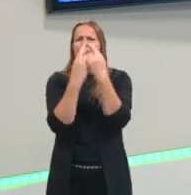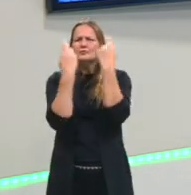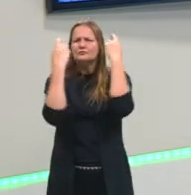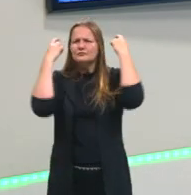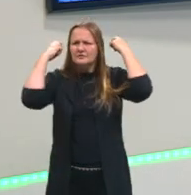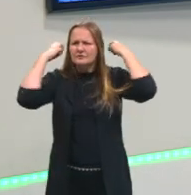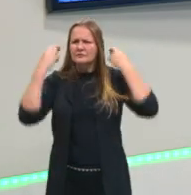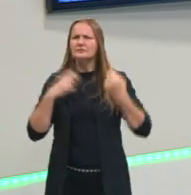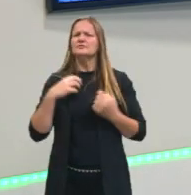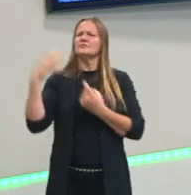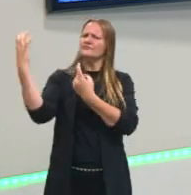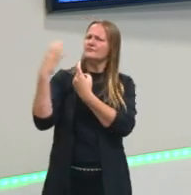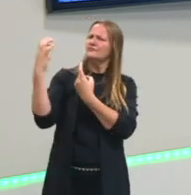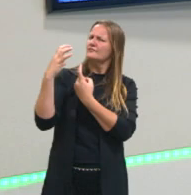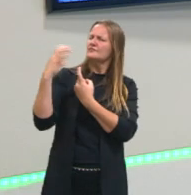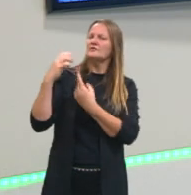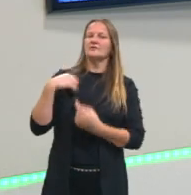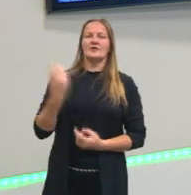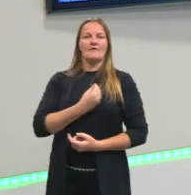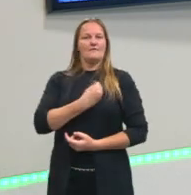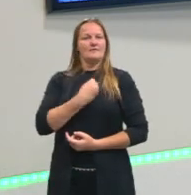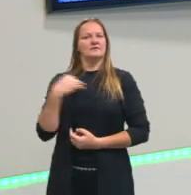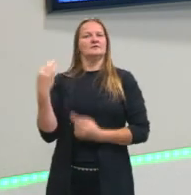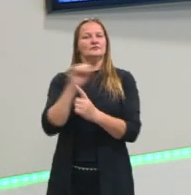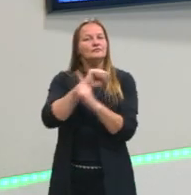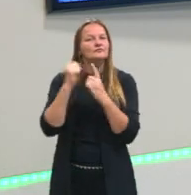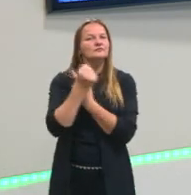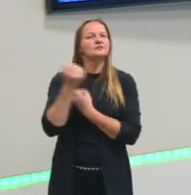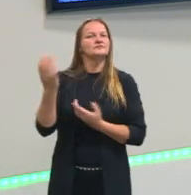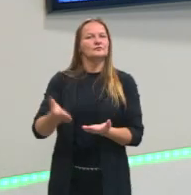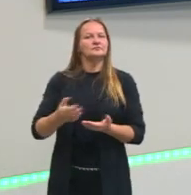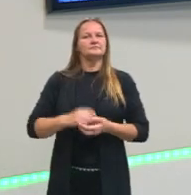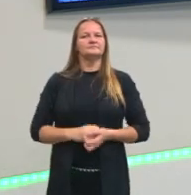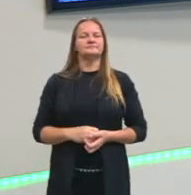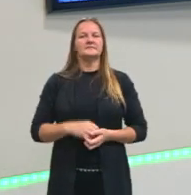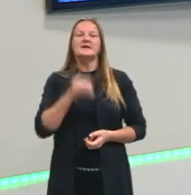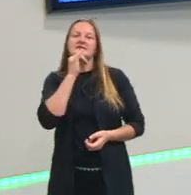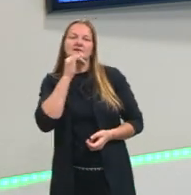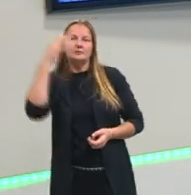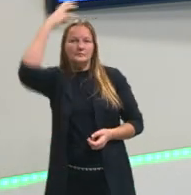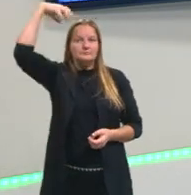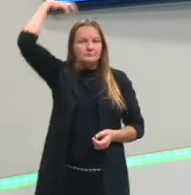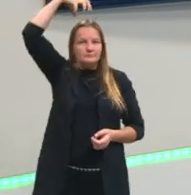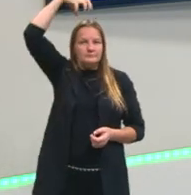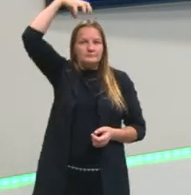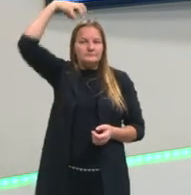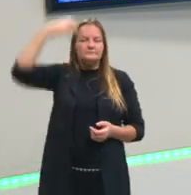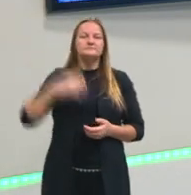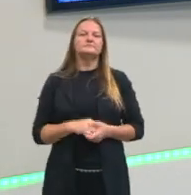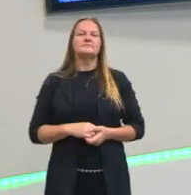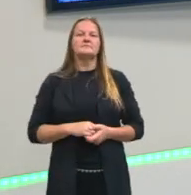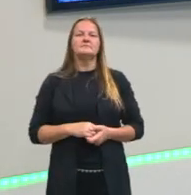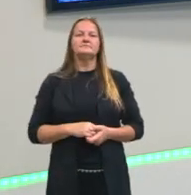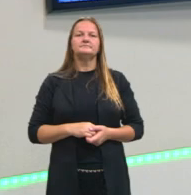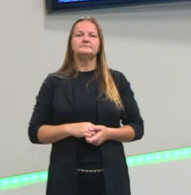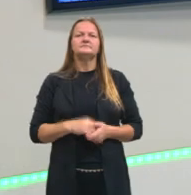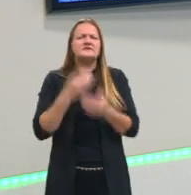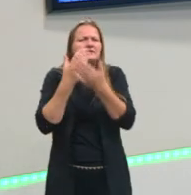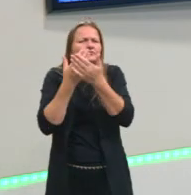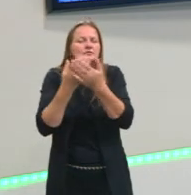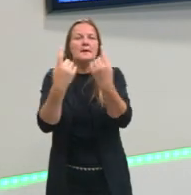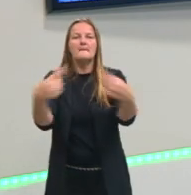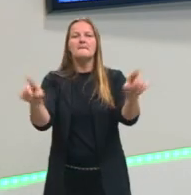que são que fazem parte que influencia na sociedade hoje por exemplo Pitágoras né a para quem a estuda a